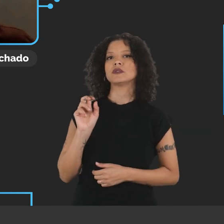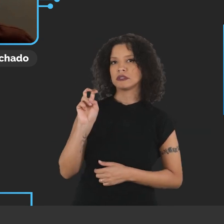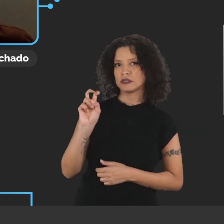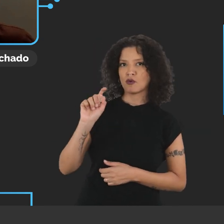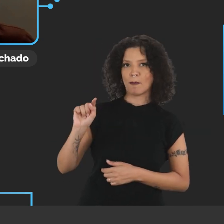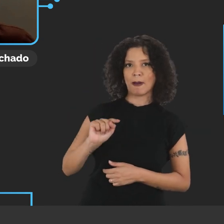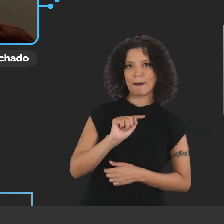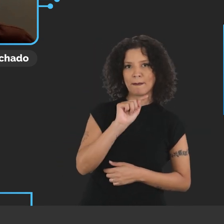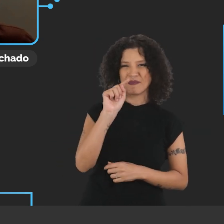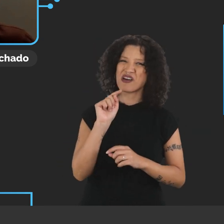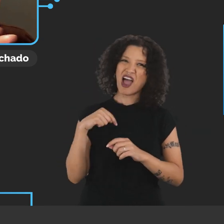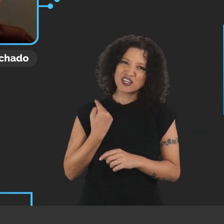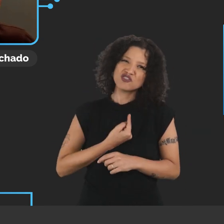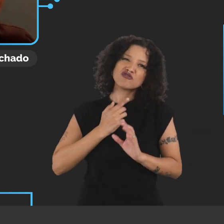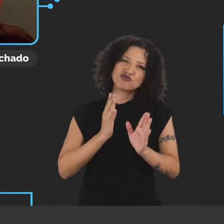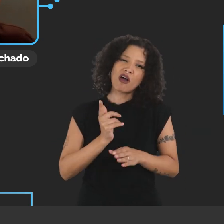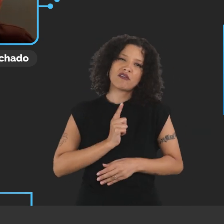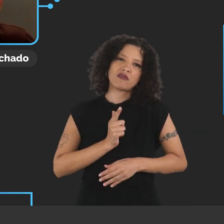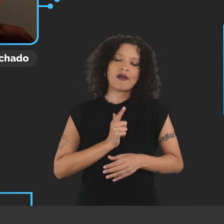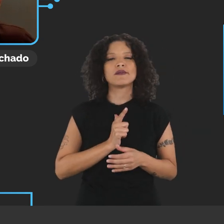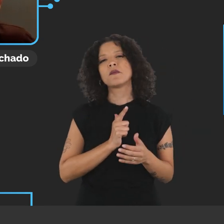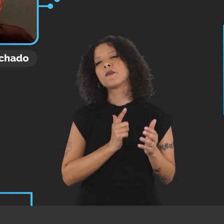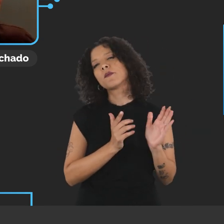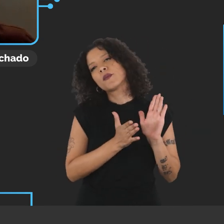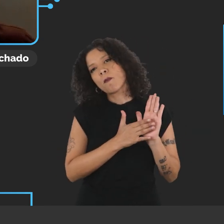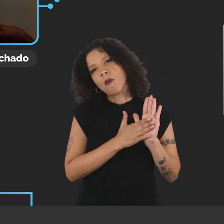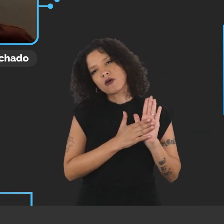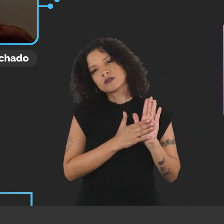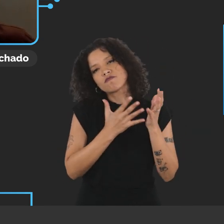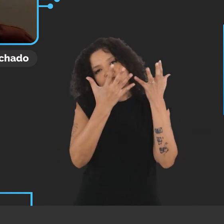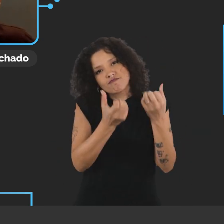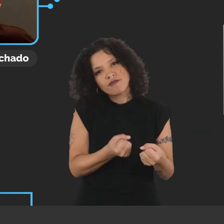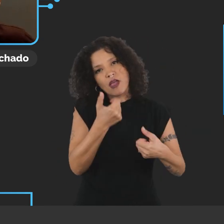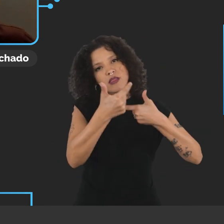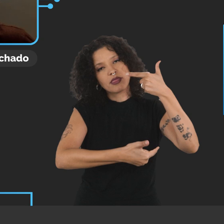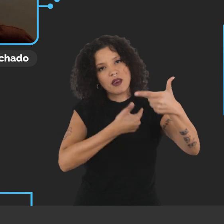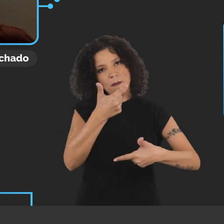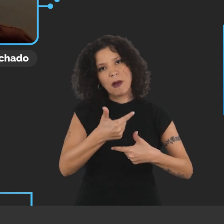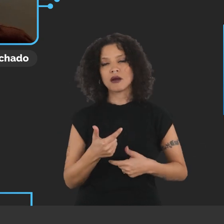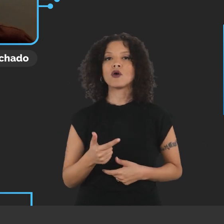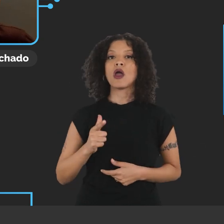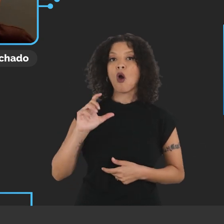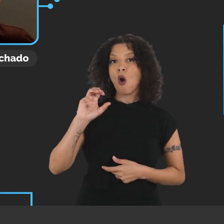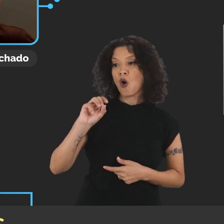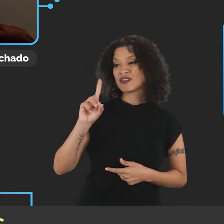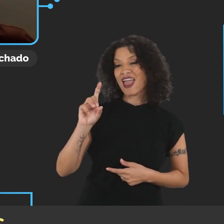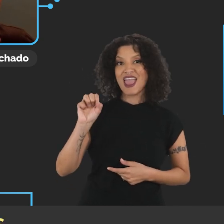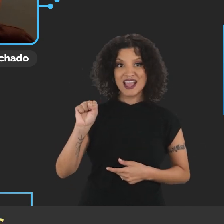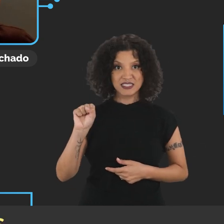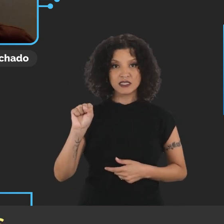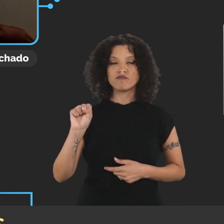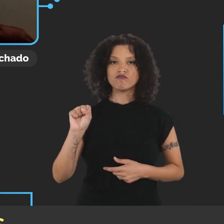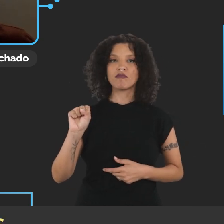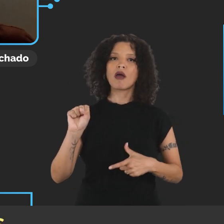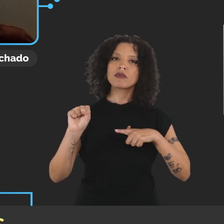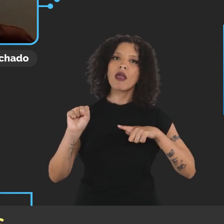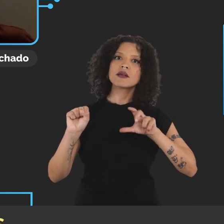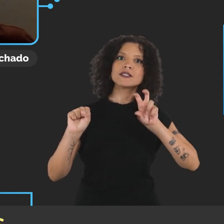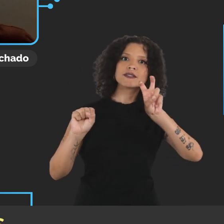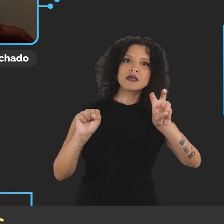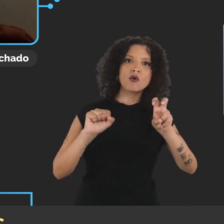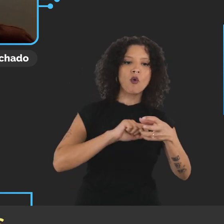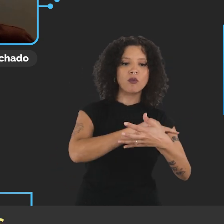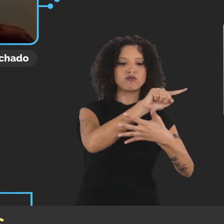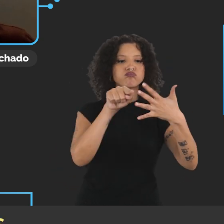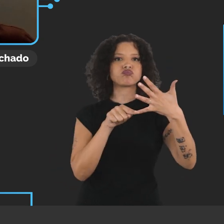5. Dentro do que a gente se propõe a trabalhar, do que a gente tem se proposto a fazer, a gente identificou esses 5 ODS como